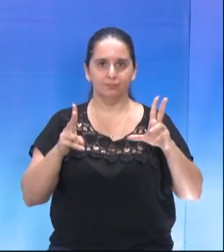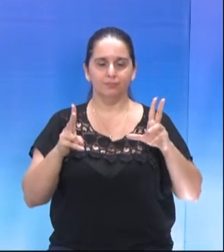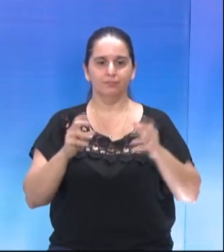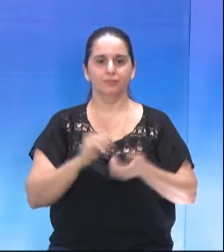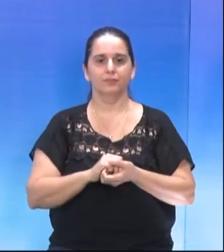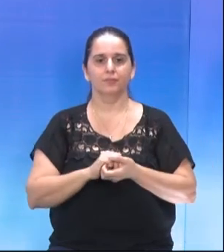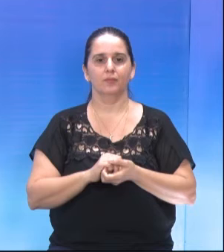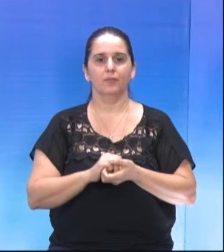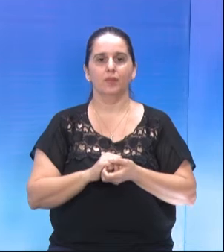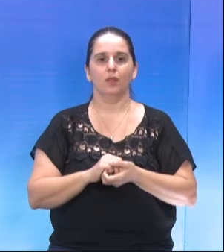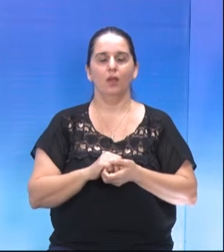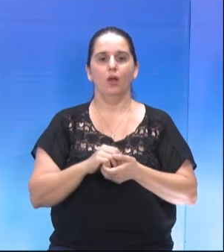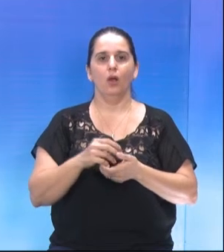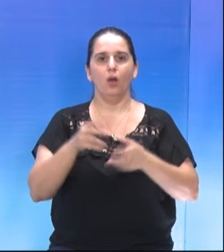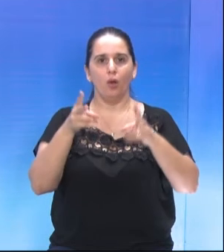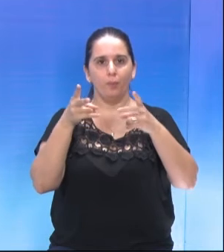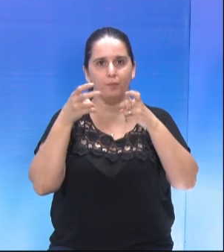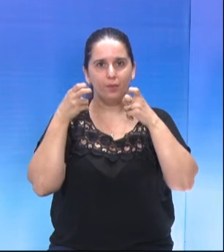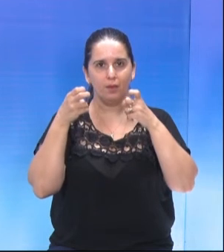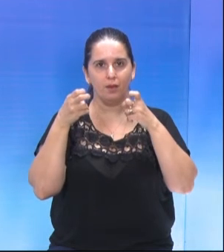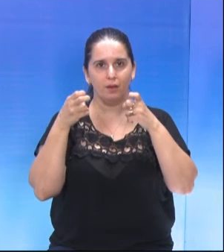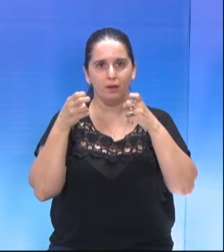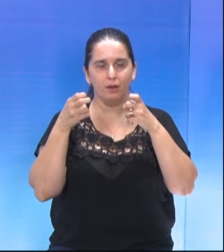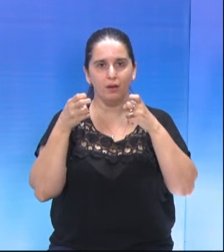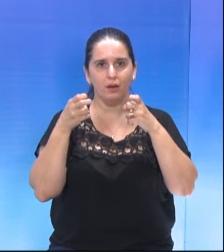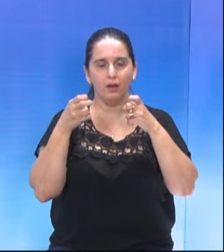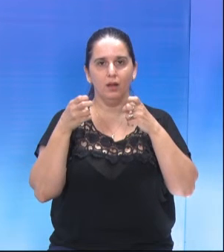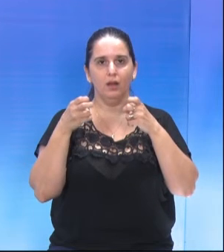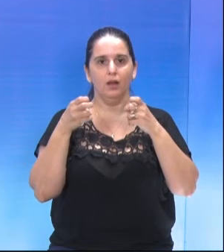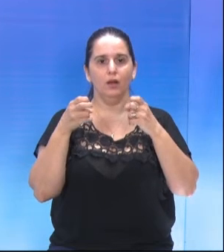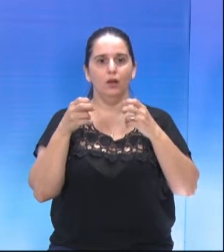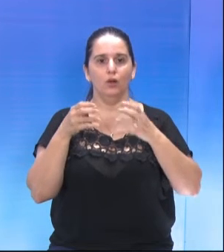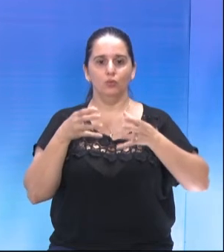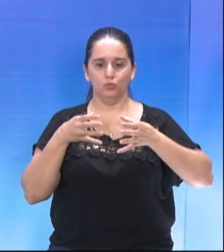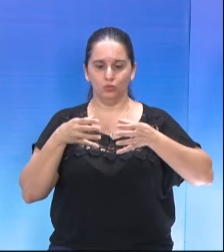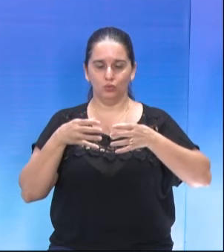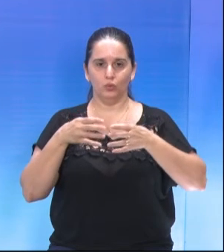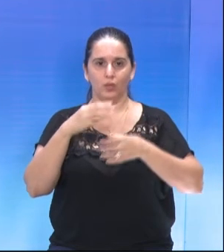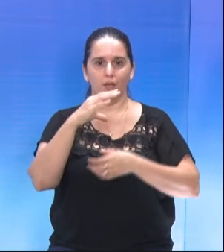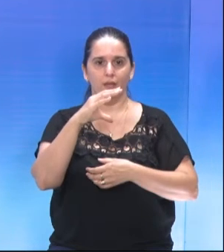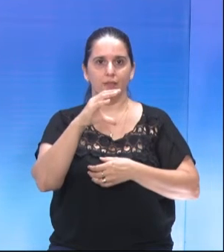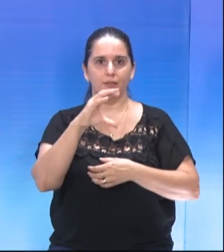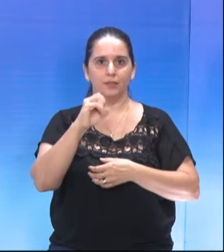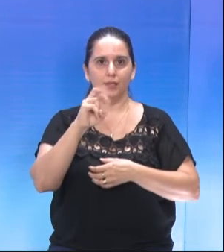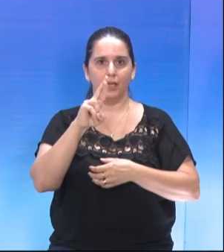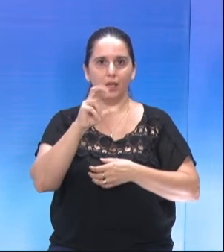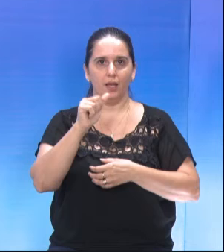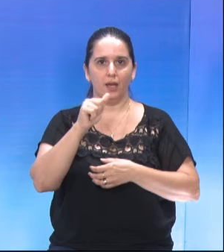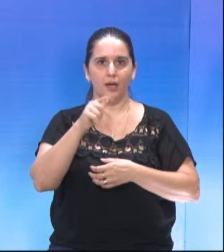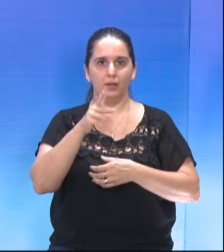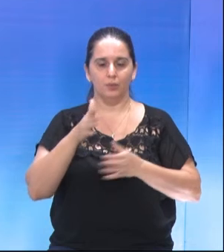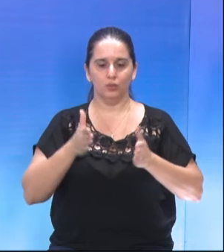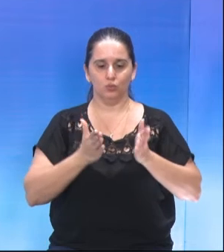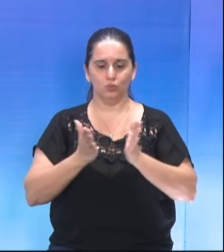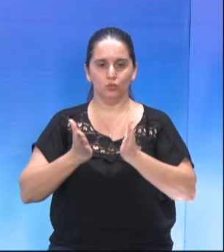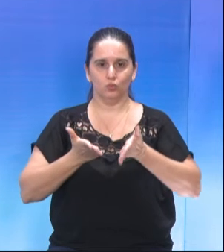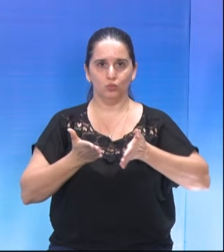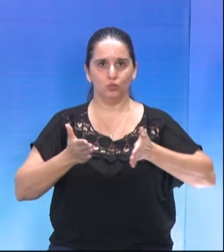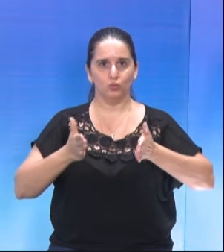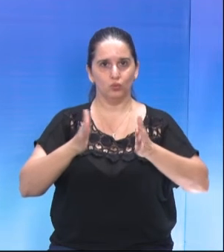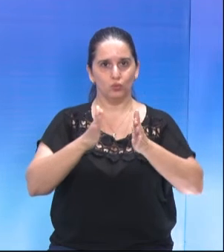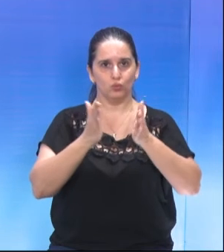gente observa é um objeto, no qual é uma estrutura feita em cerâmica, que